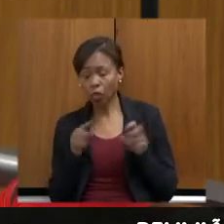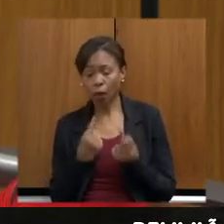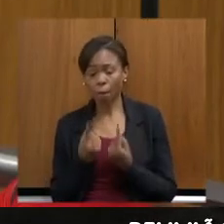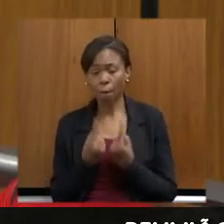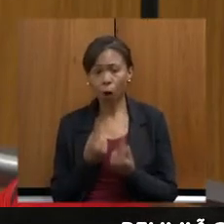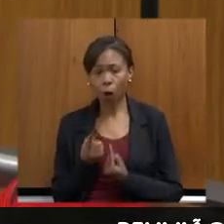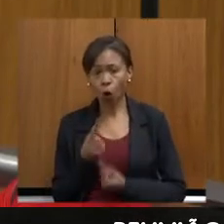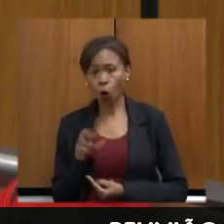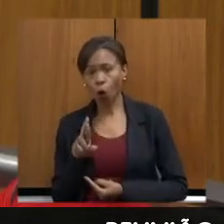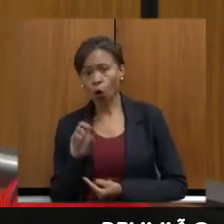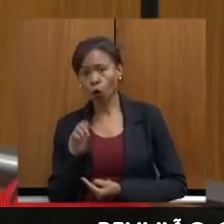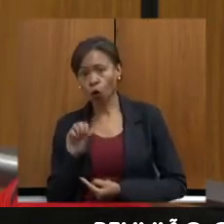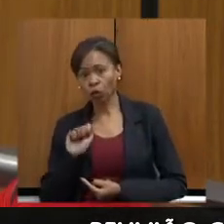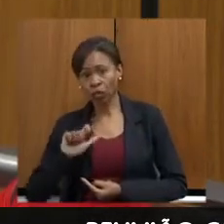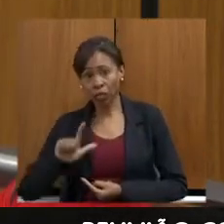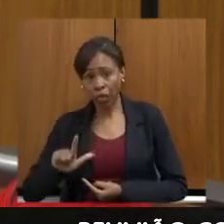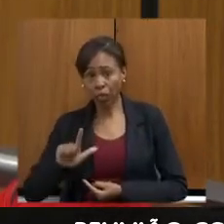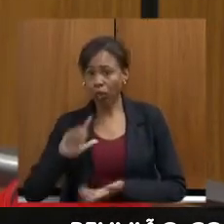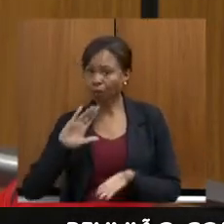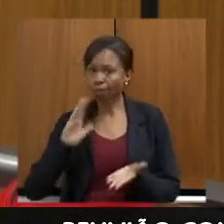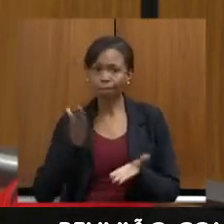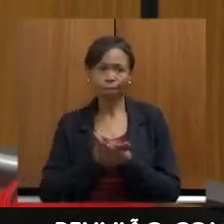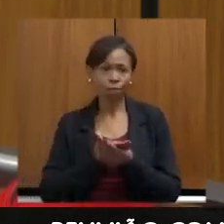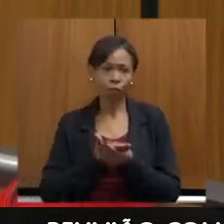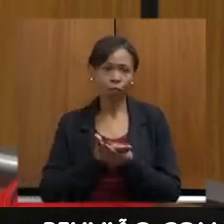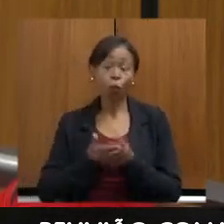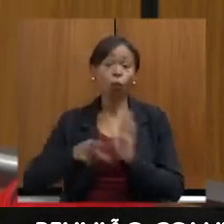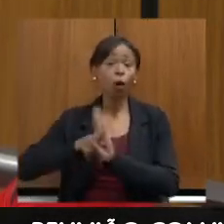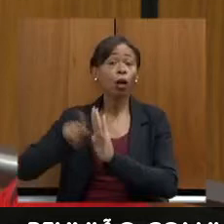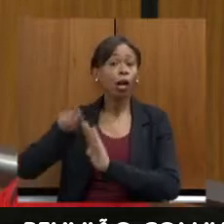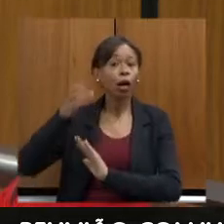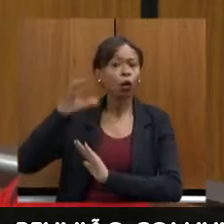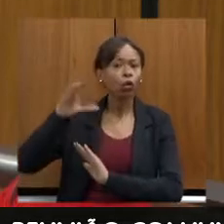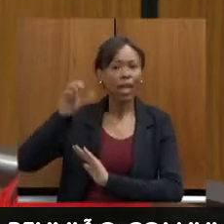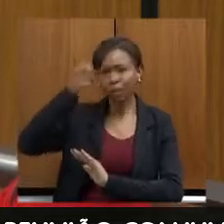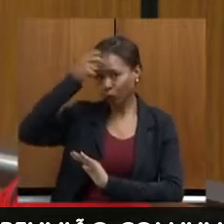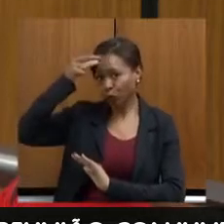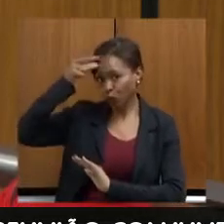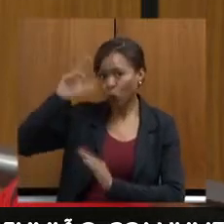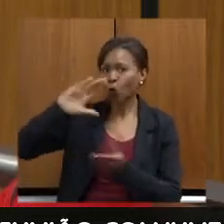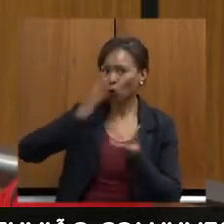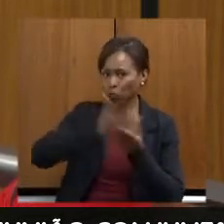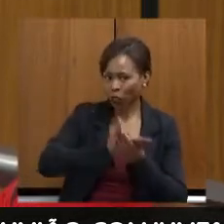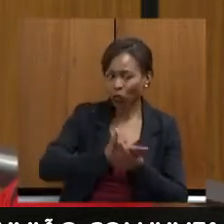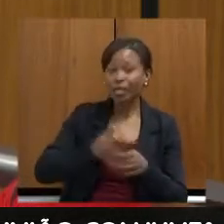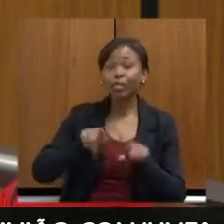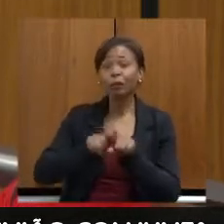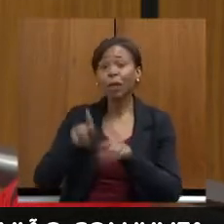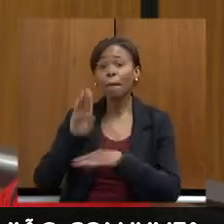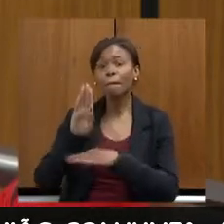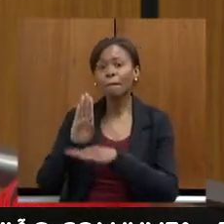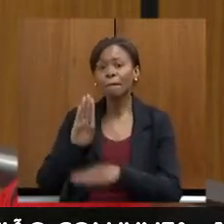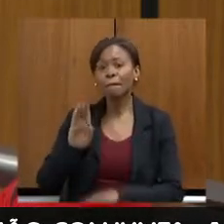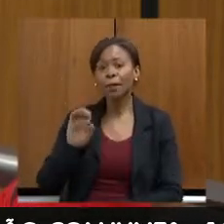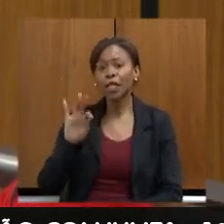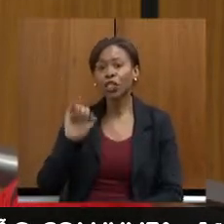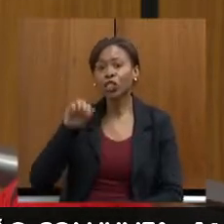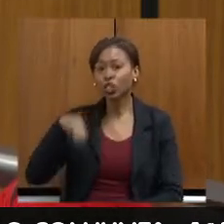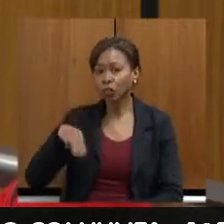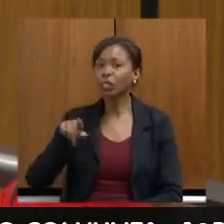de ter sido judicializada tanto pela Prefeitura Municipal de Contagem quanto pela Prefeitura Municipal de Betim